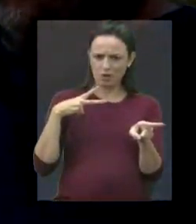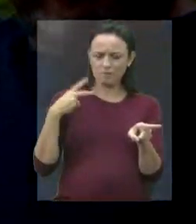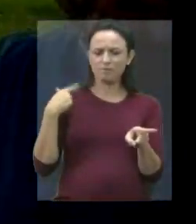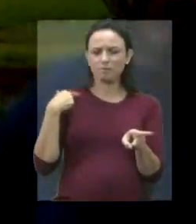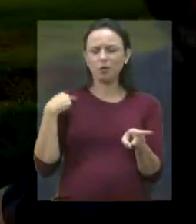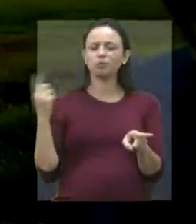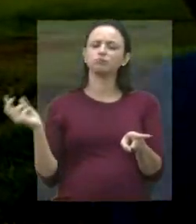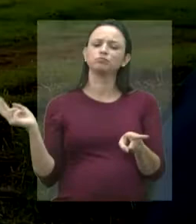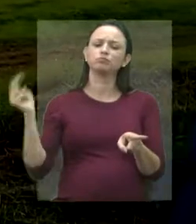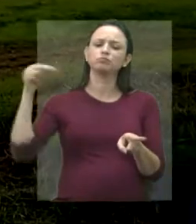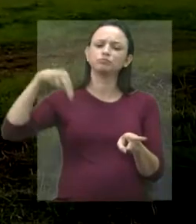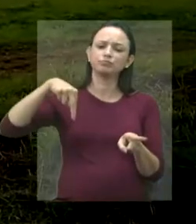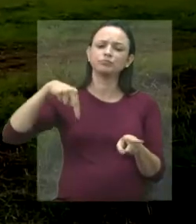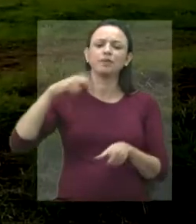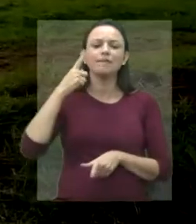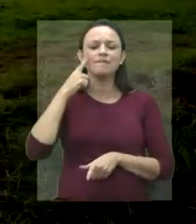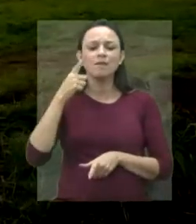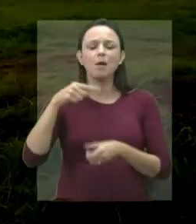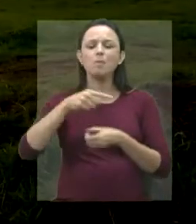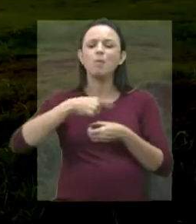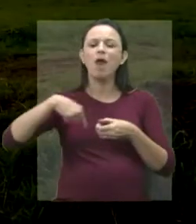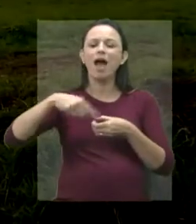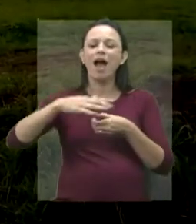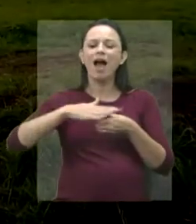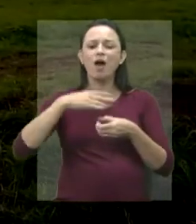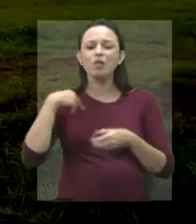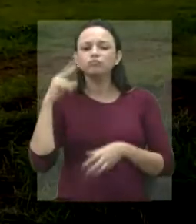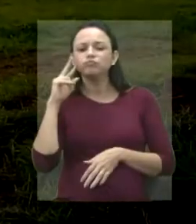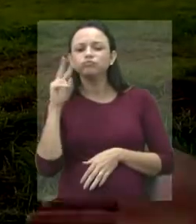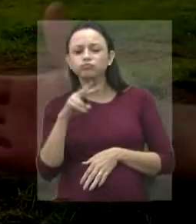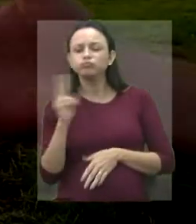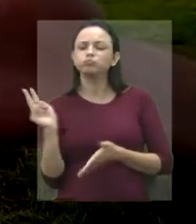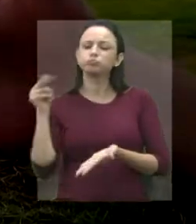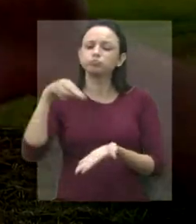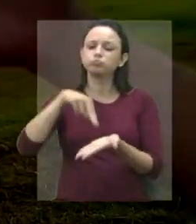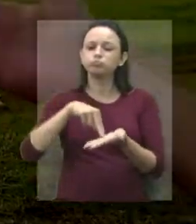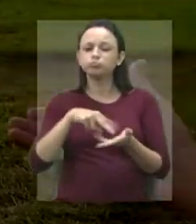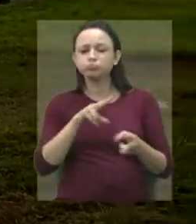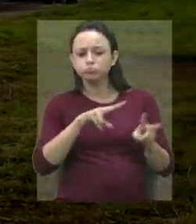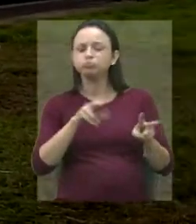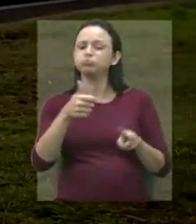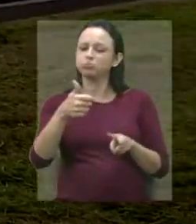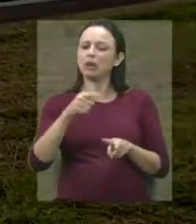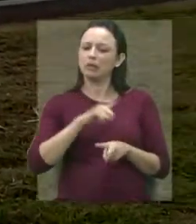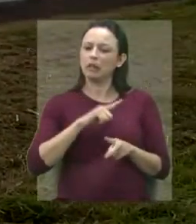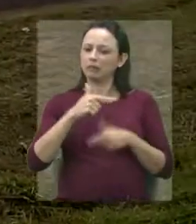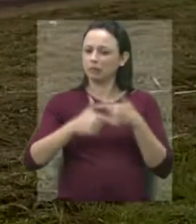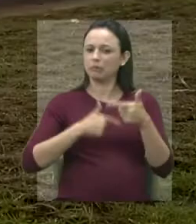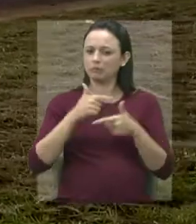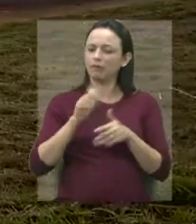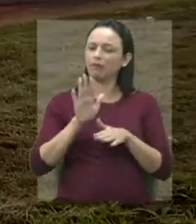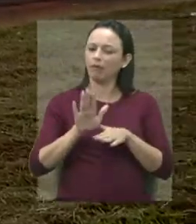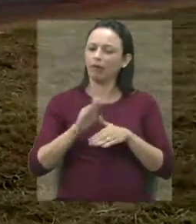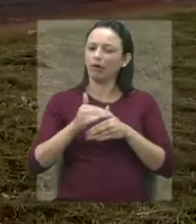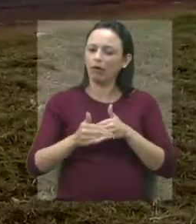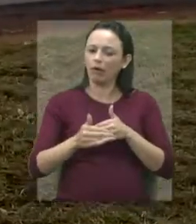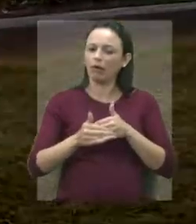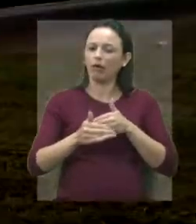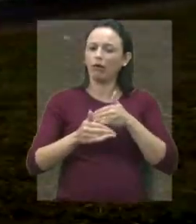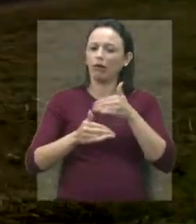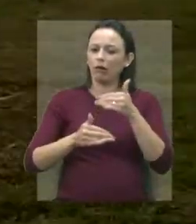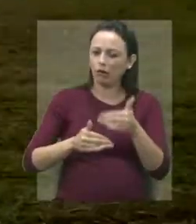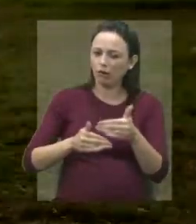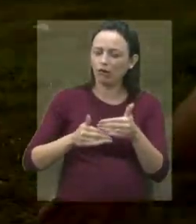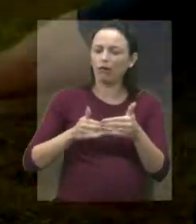o tapa-buraco, a fiscalização do tapa-buraco. O tapa-buraco está indo, a passo de tartaruga, mas está